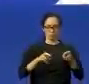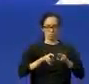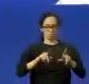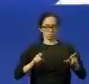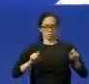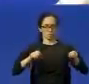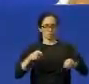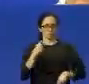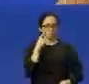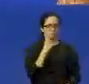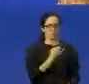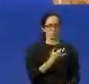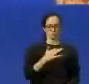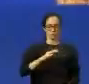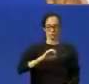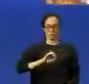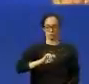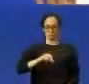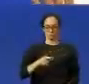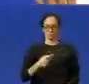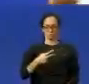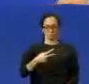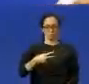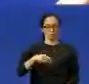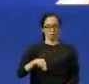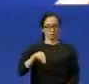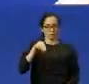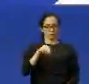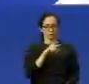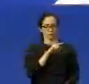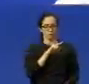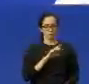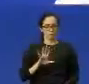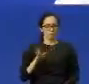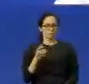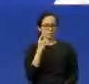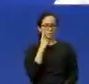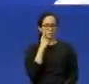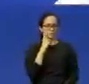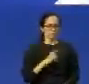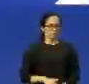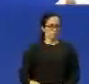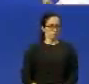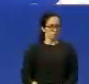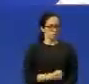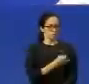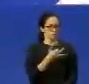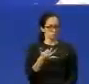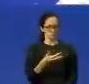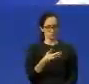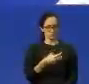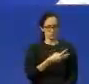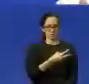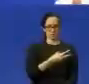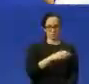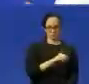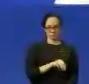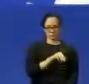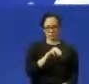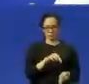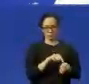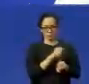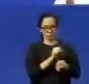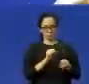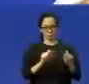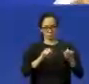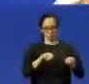que equivale a 0,2 metros. Muito bem. Então, nós temos velocidade do som 320 metros por segundo, a